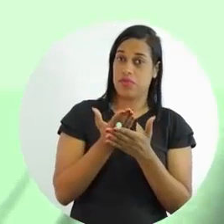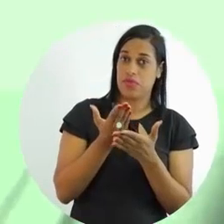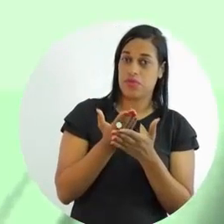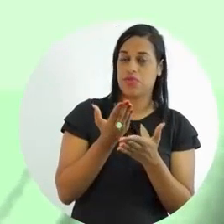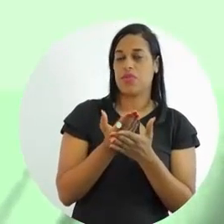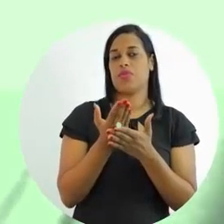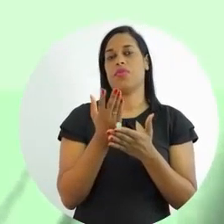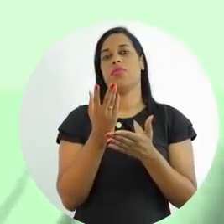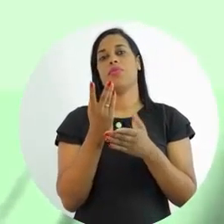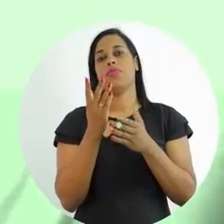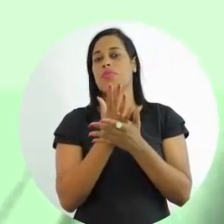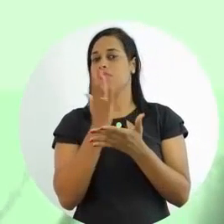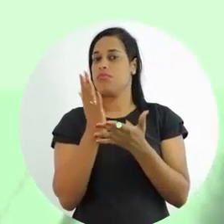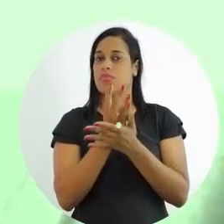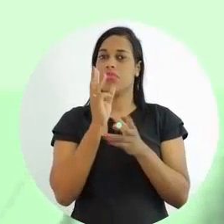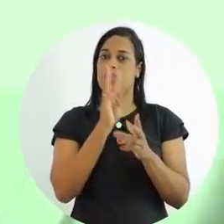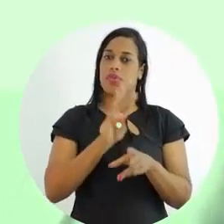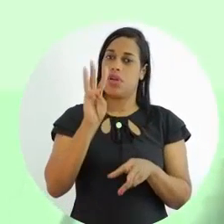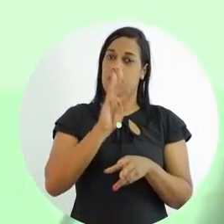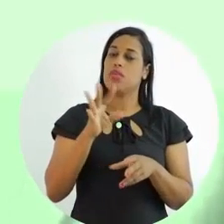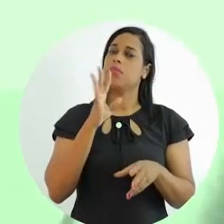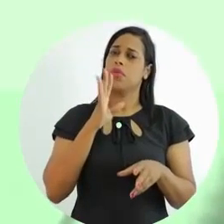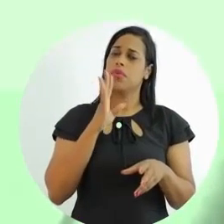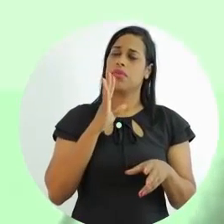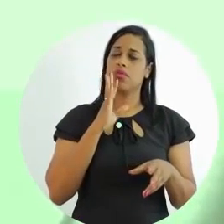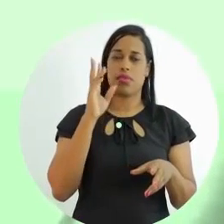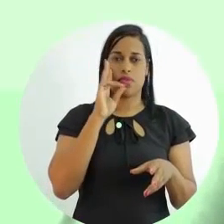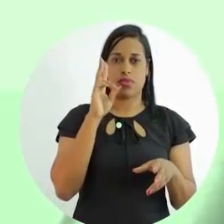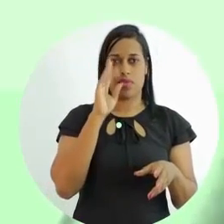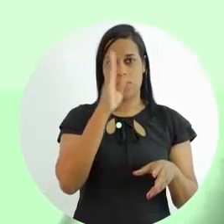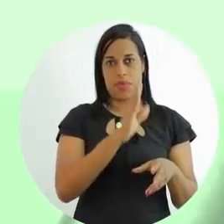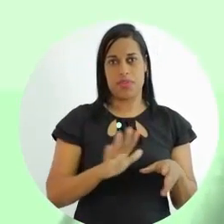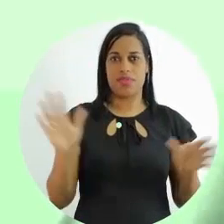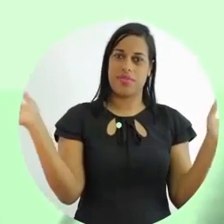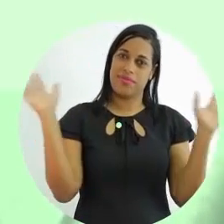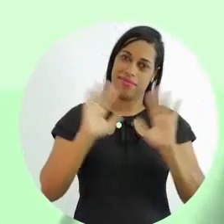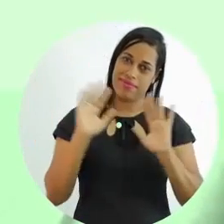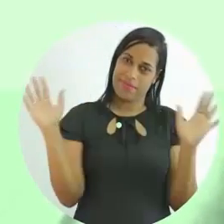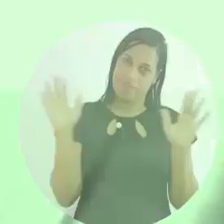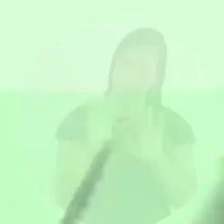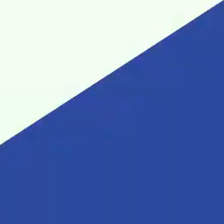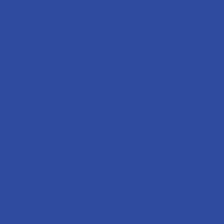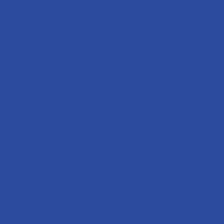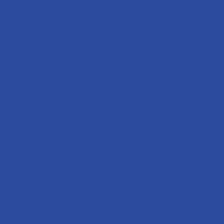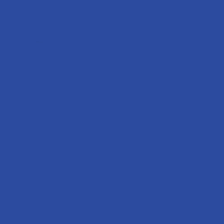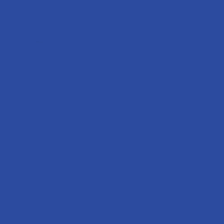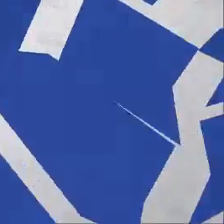que tratem sobre esses assuntos, para conhecerem um pouco mais da história do Brasil. Até mais!